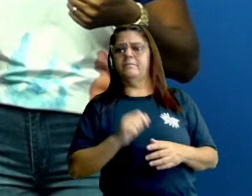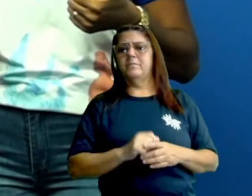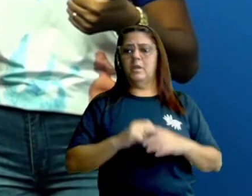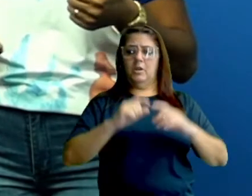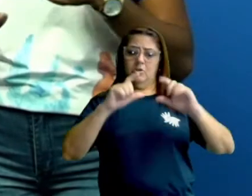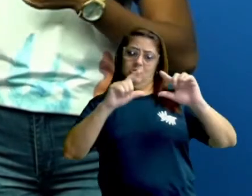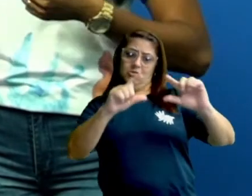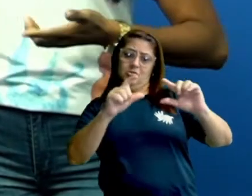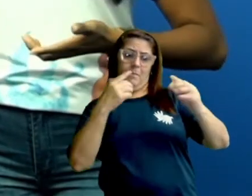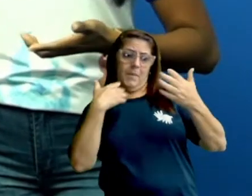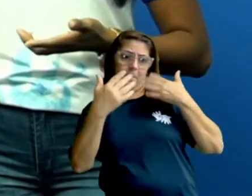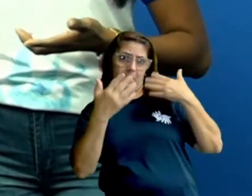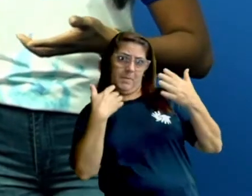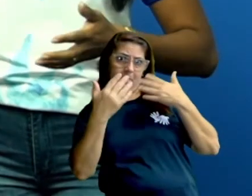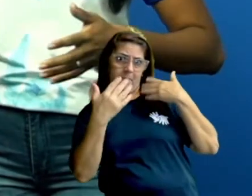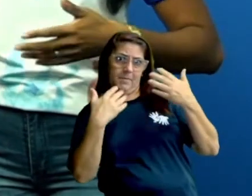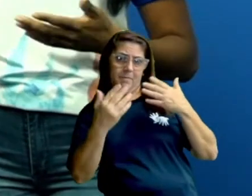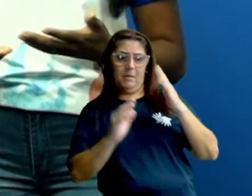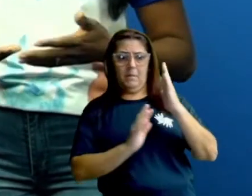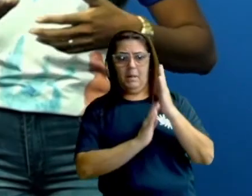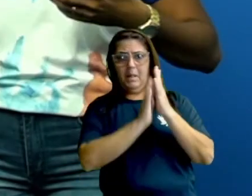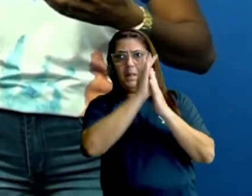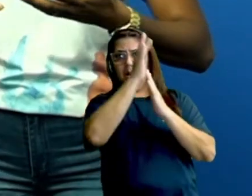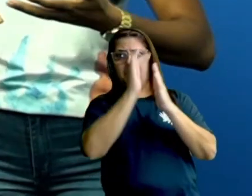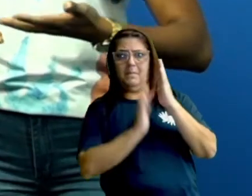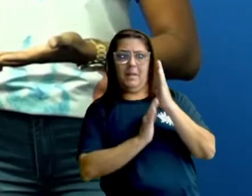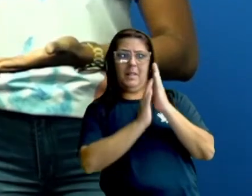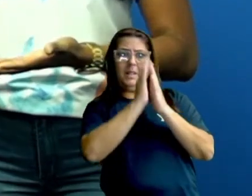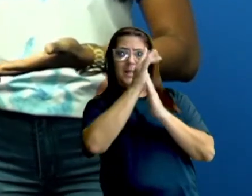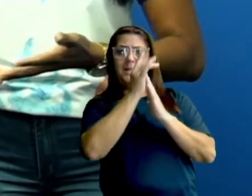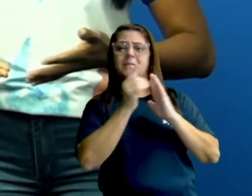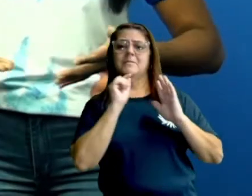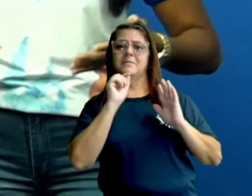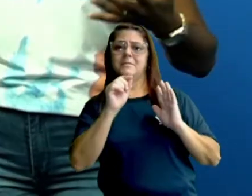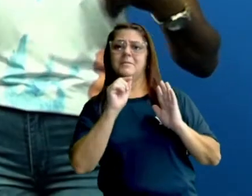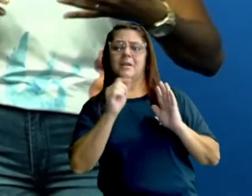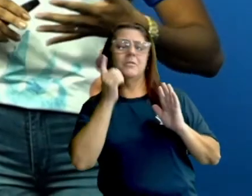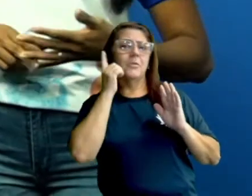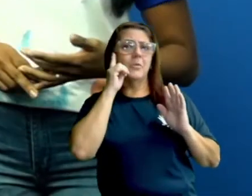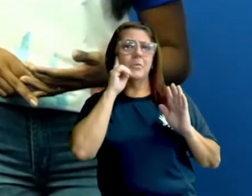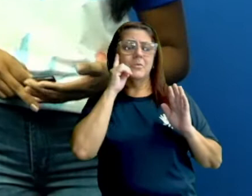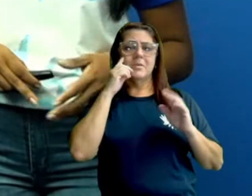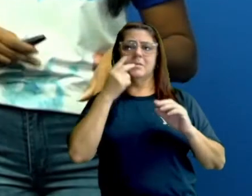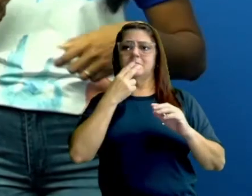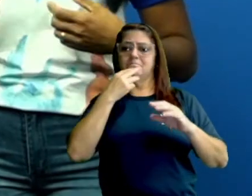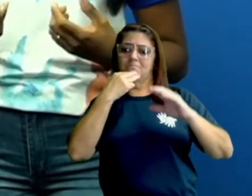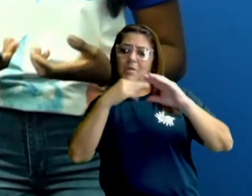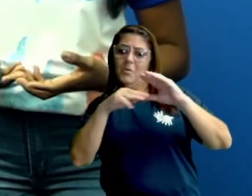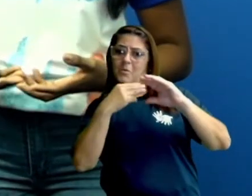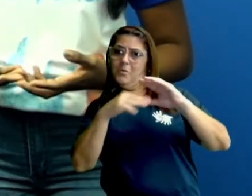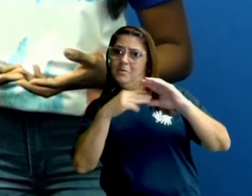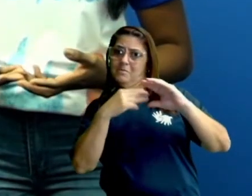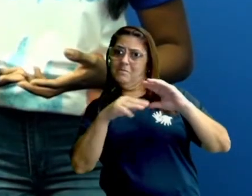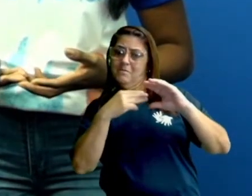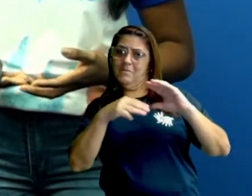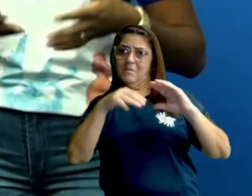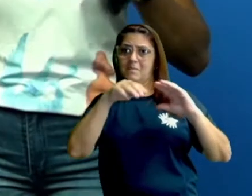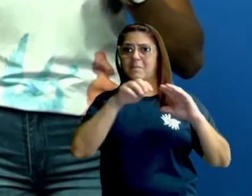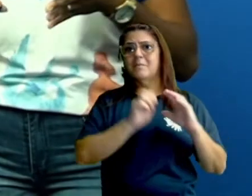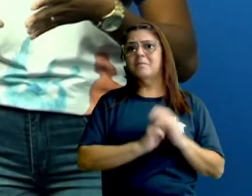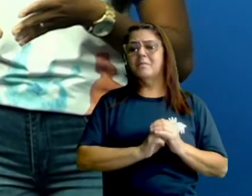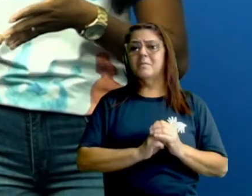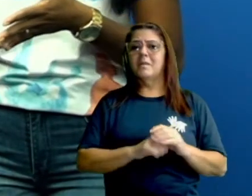Chat. Algumas pessoas usam ou usam até todos os dias. O e-mail, muito utilizado